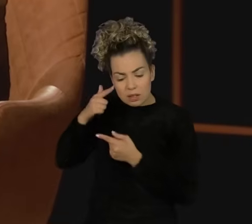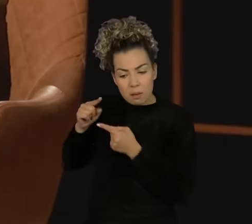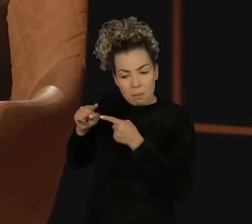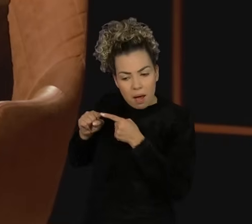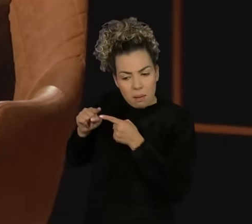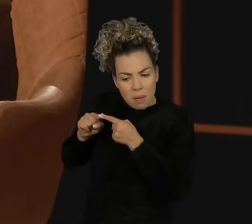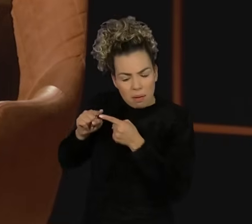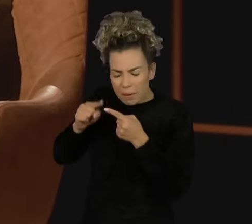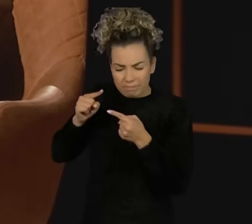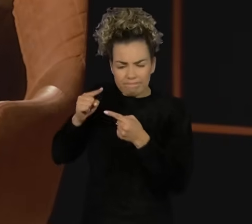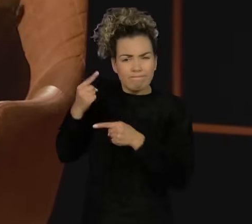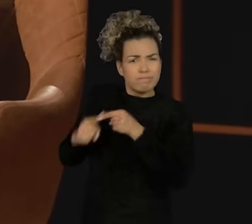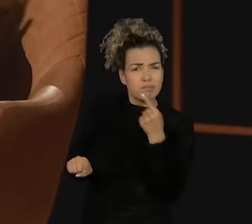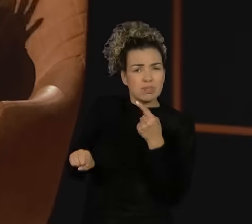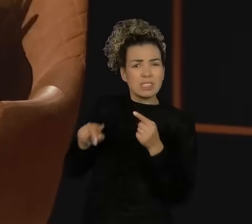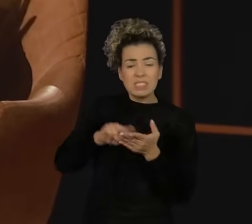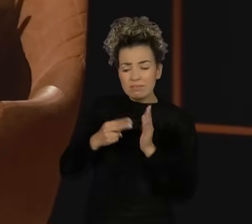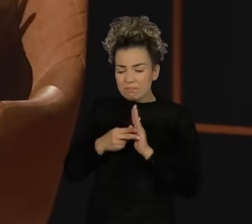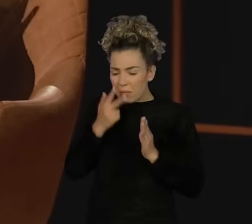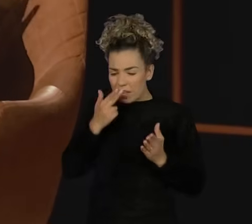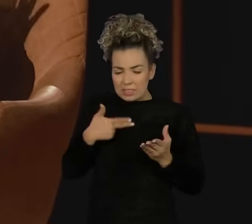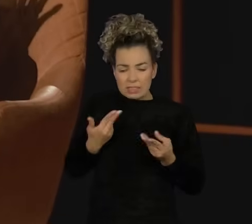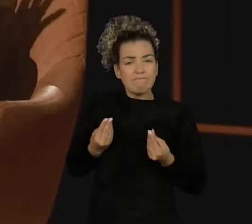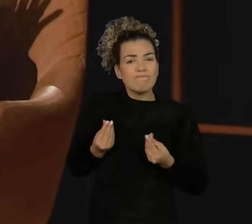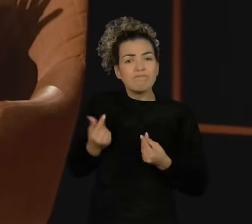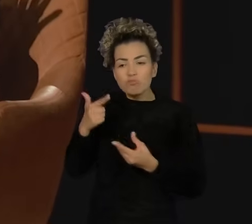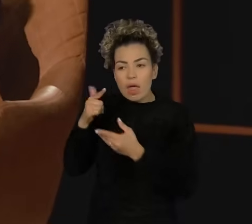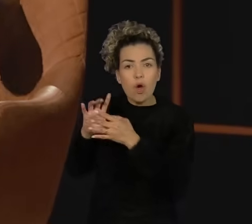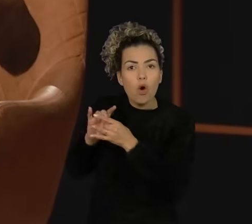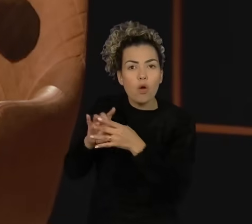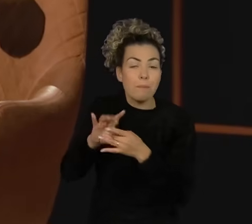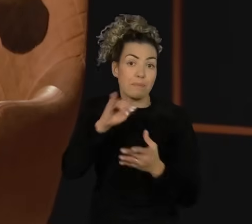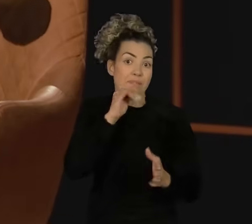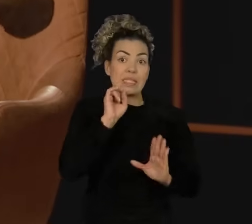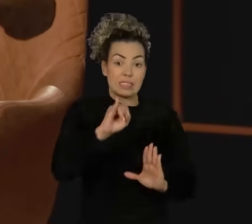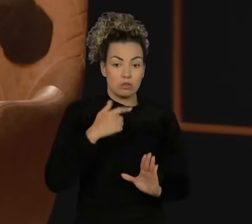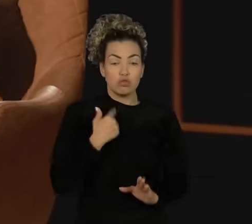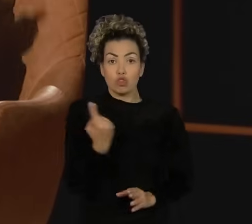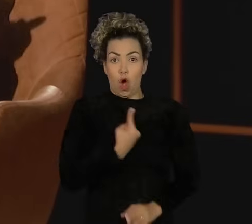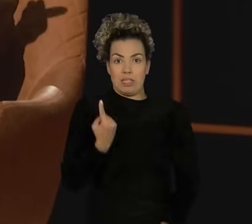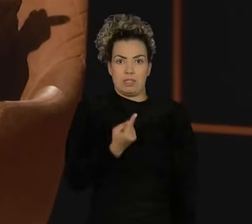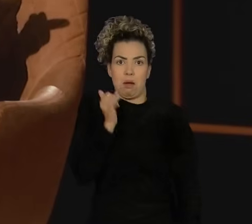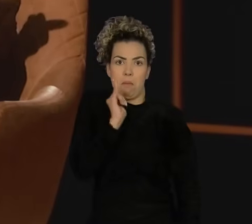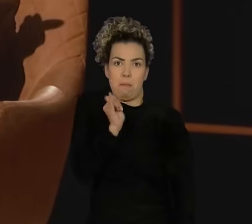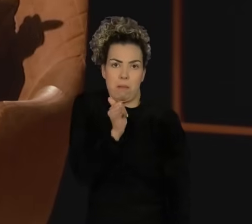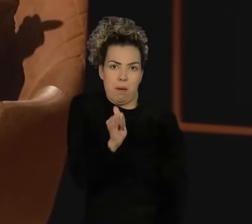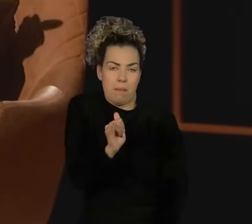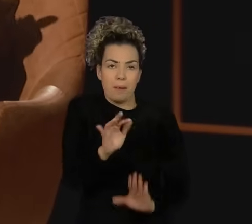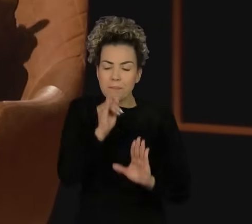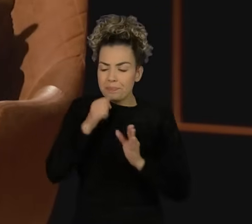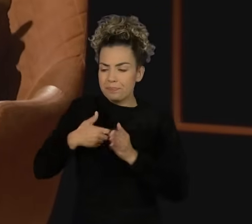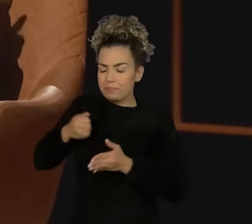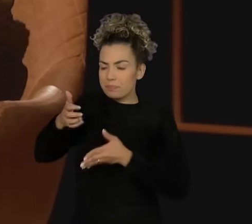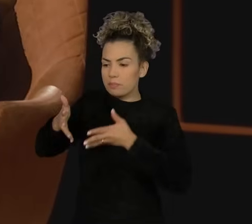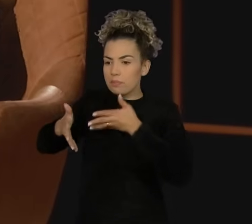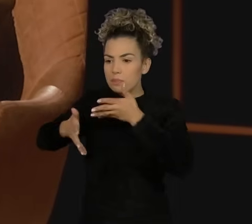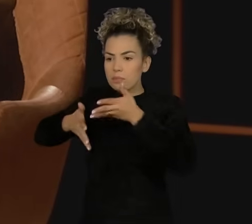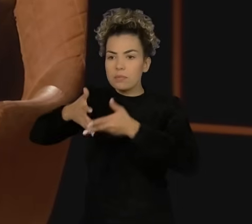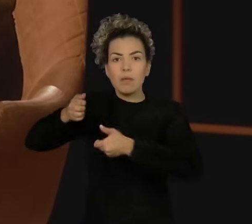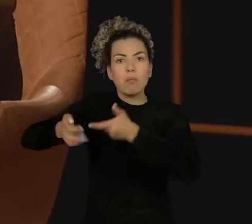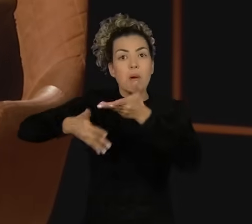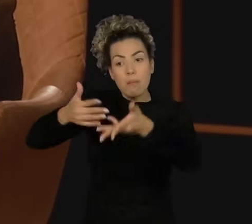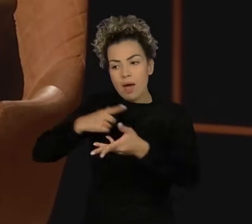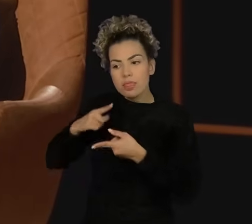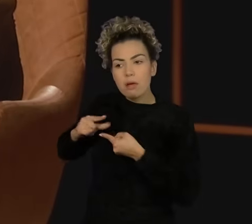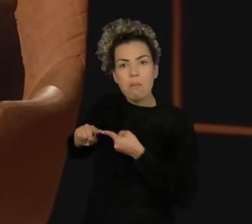às vezes, digamos que seja um monólogo, às vezes uma ideia termina e a outra começa e